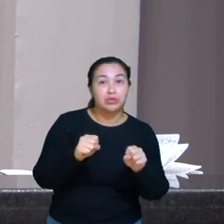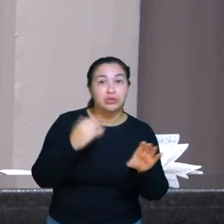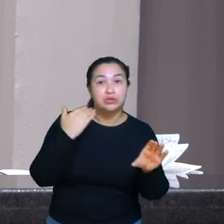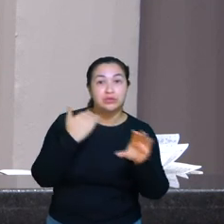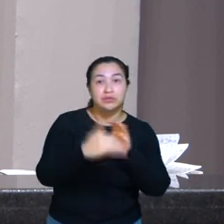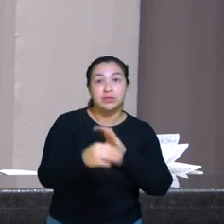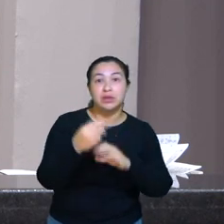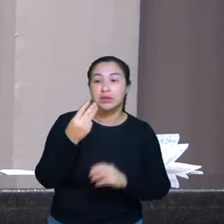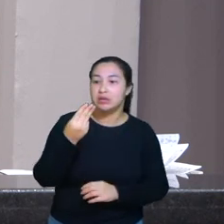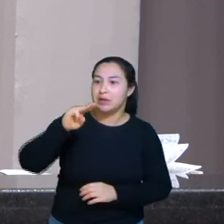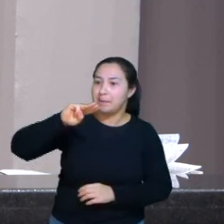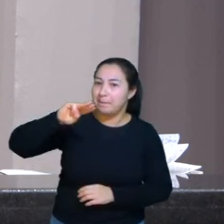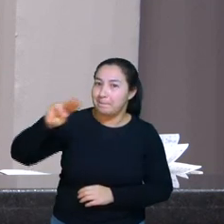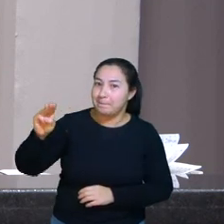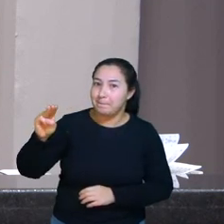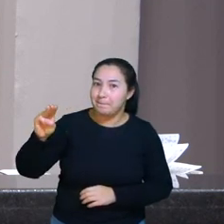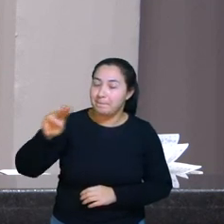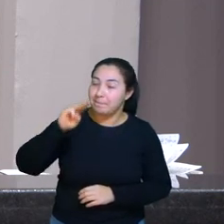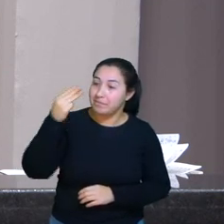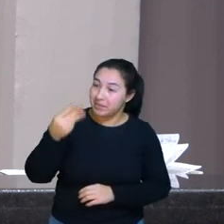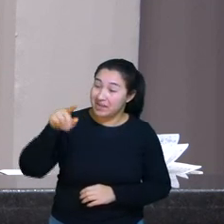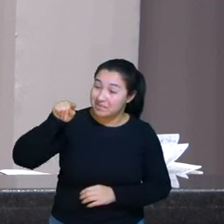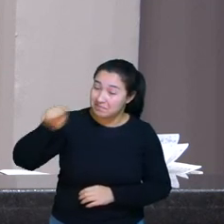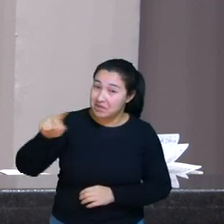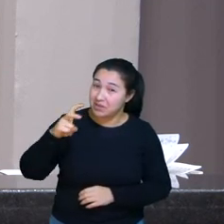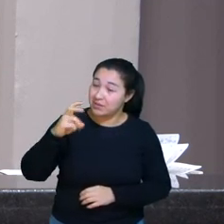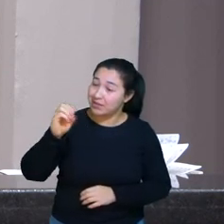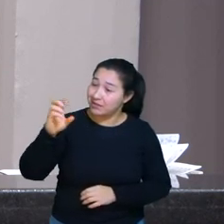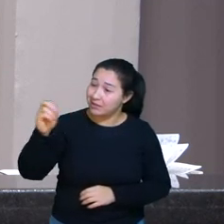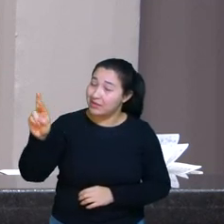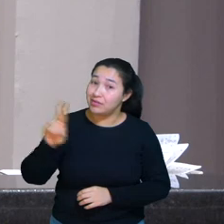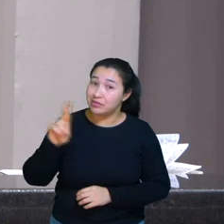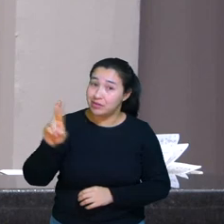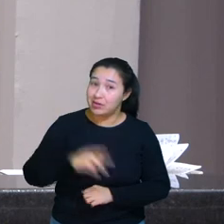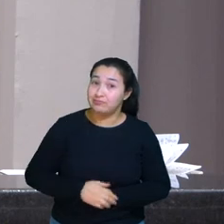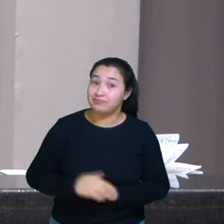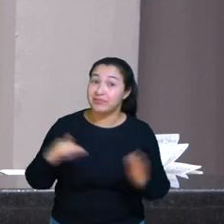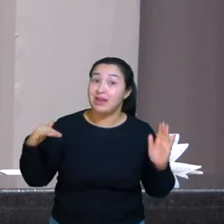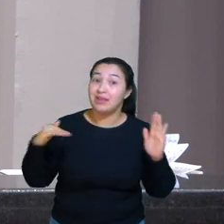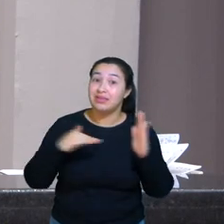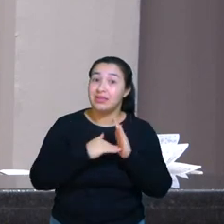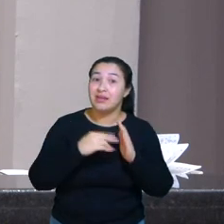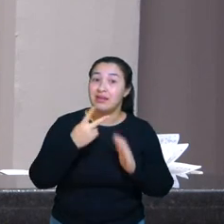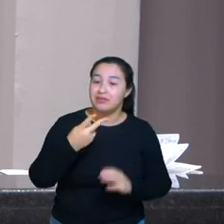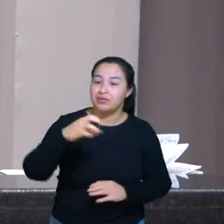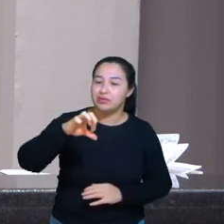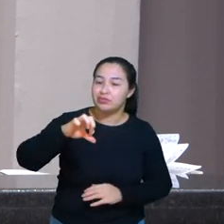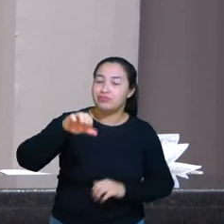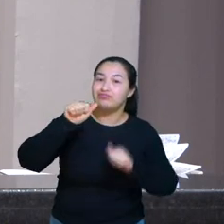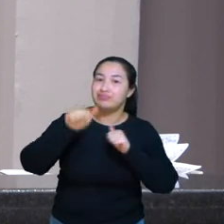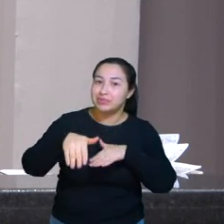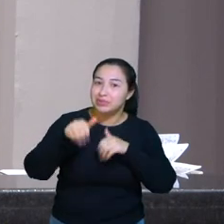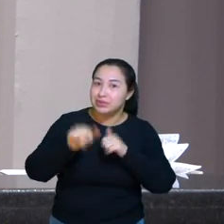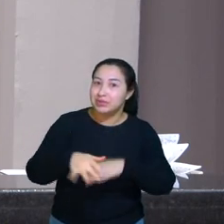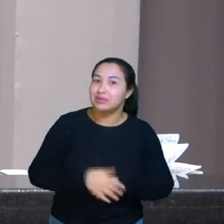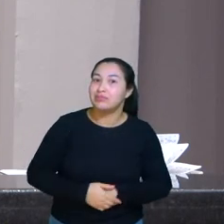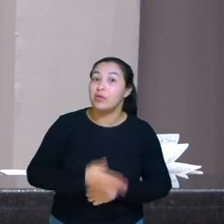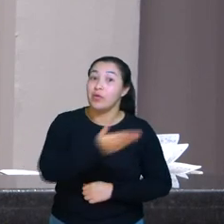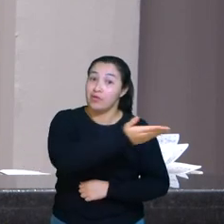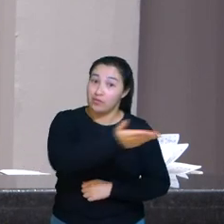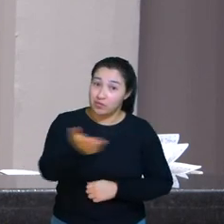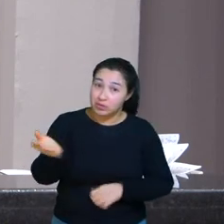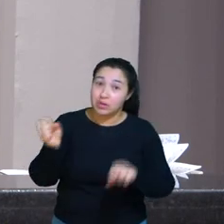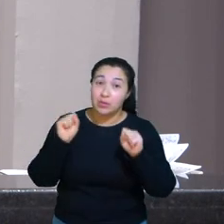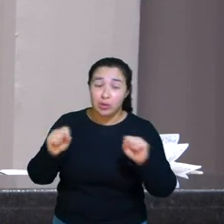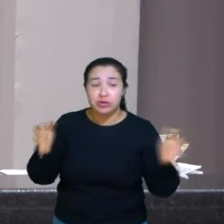3.500 a Adesão dessas escolas é até 29 de setembro então peço para vocês aí que possam